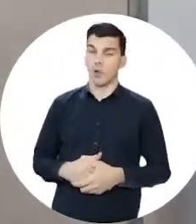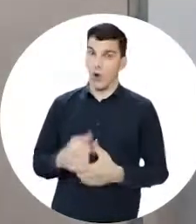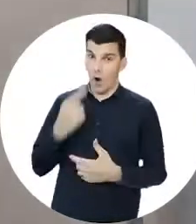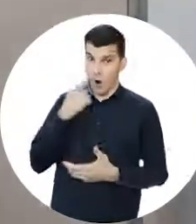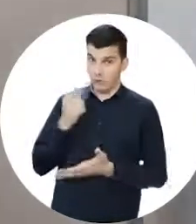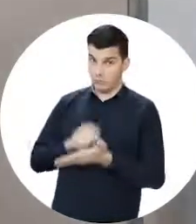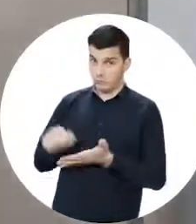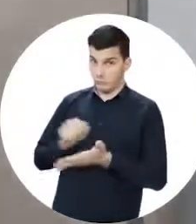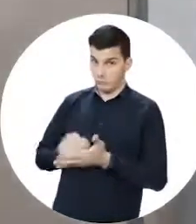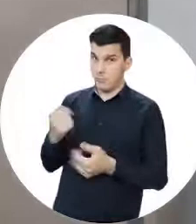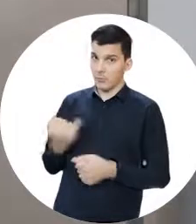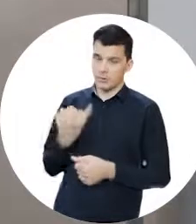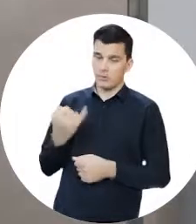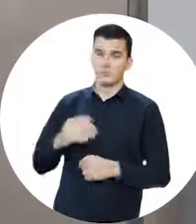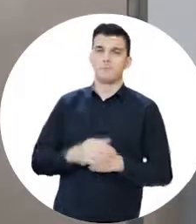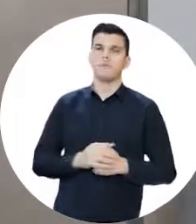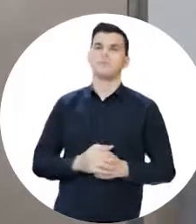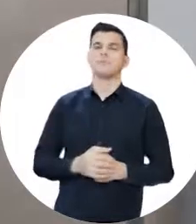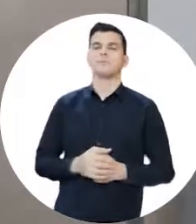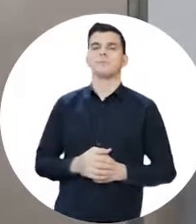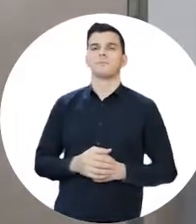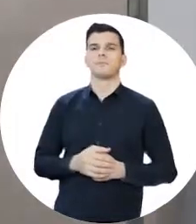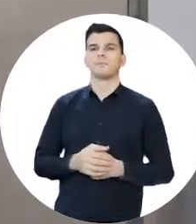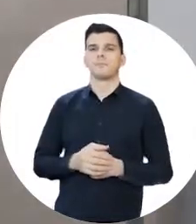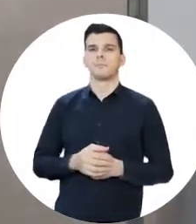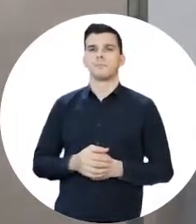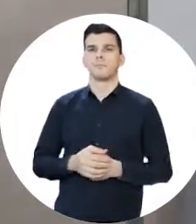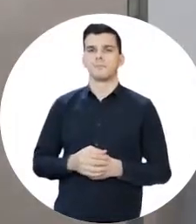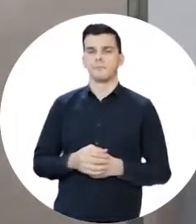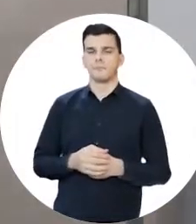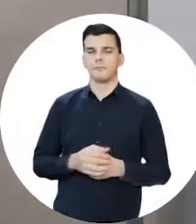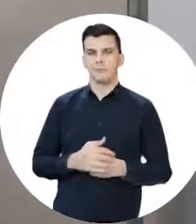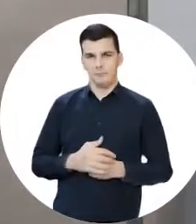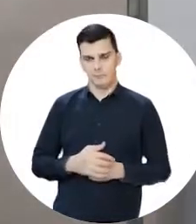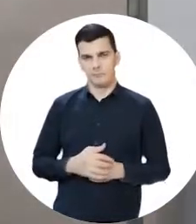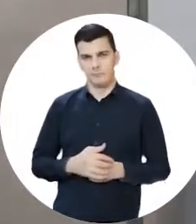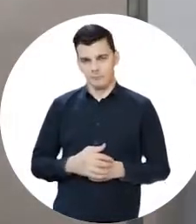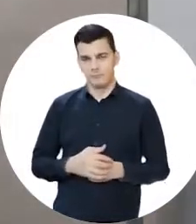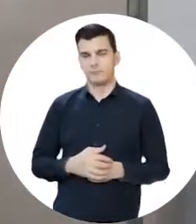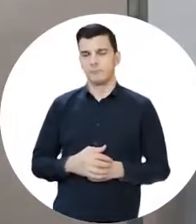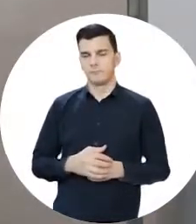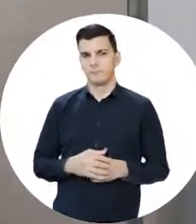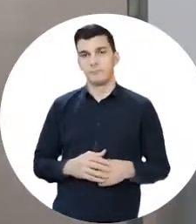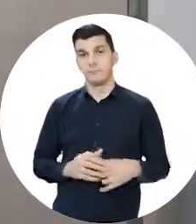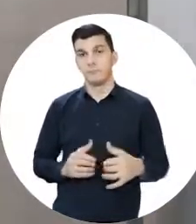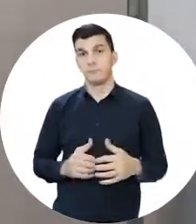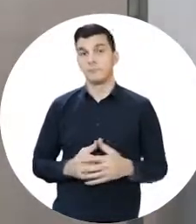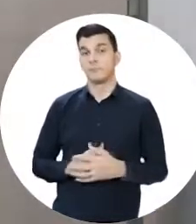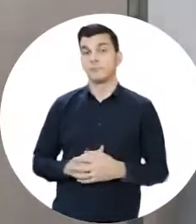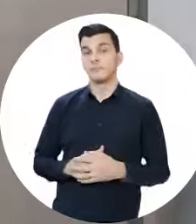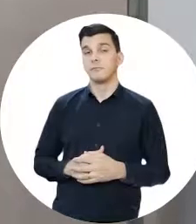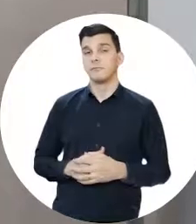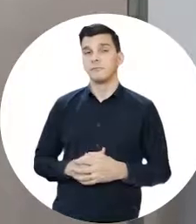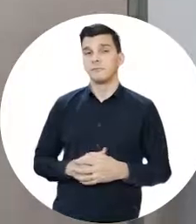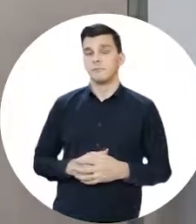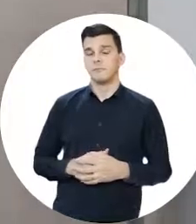massa é igual a massa de soluto, massa de solução vezes